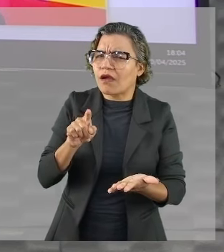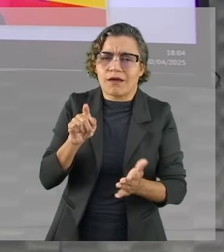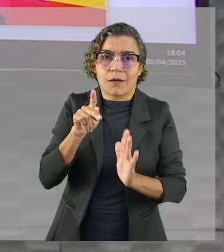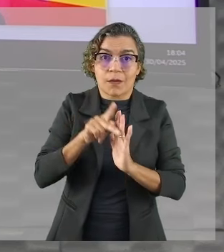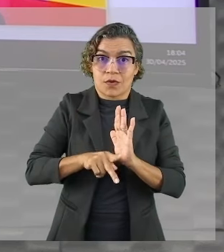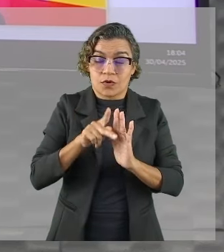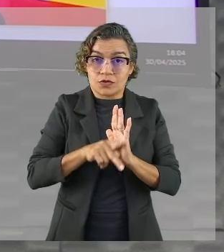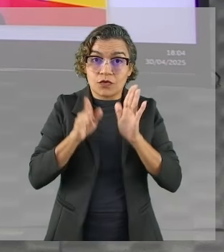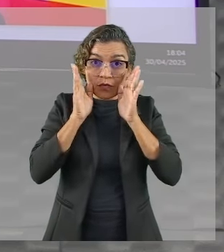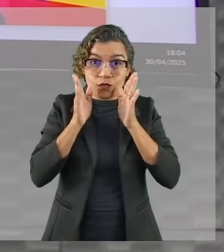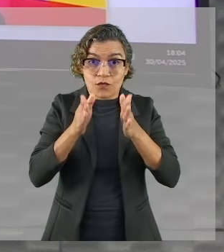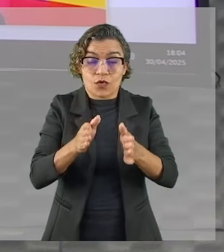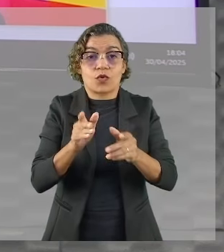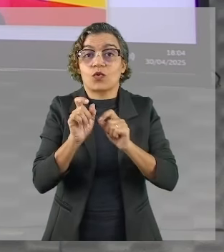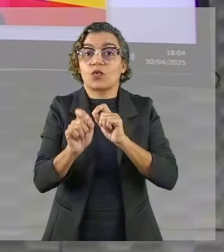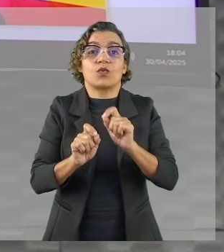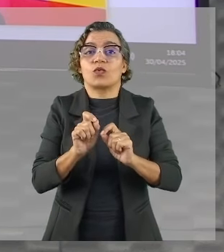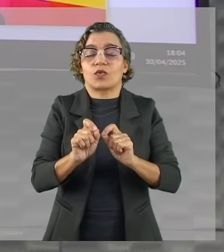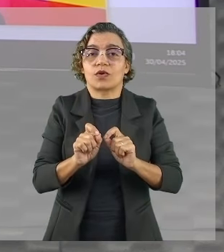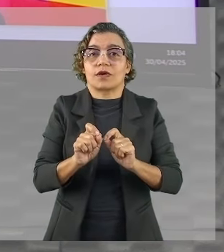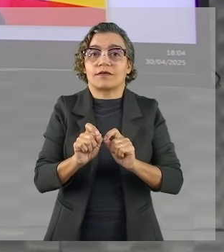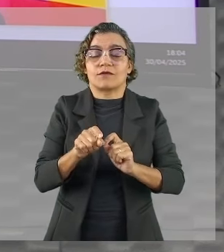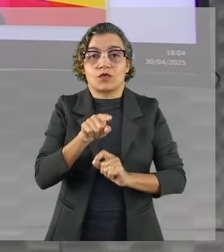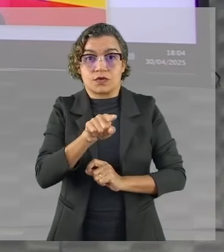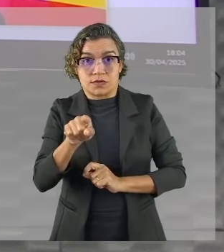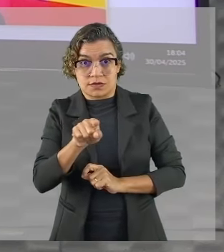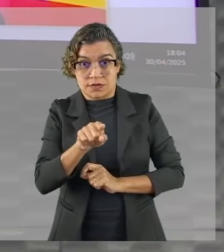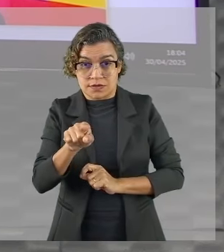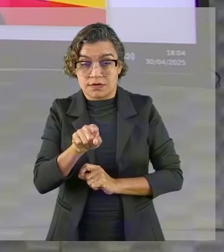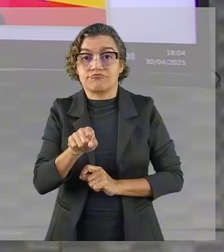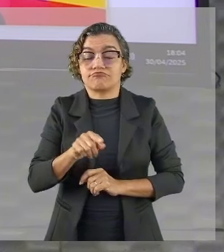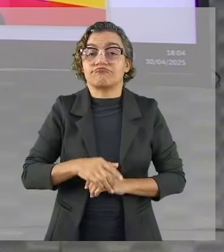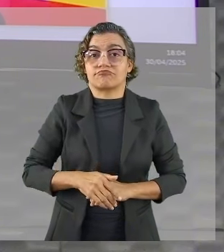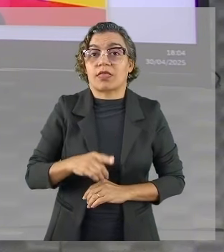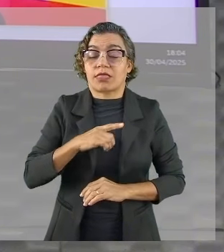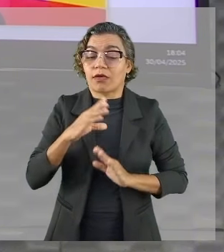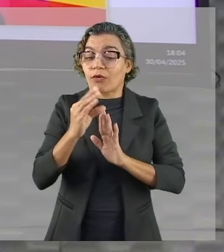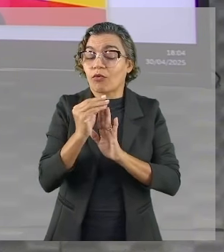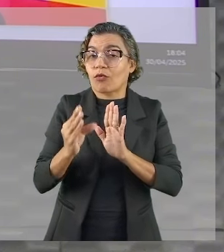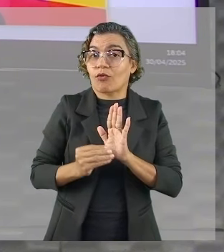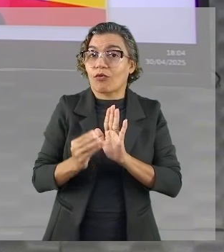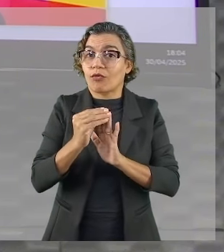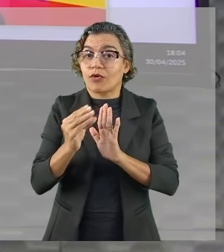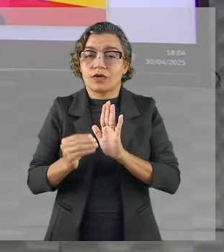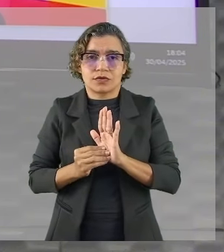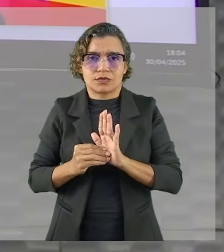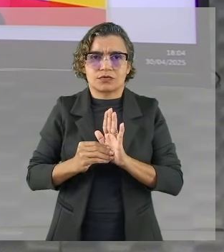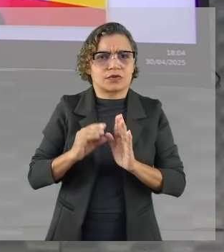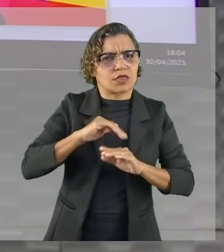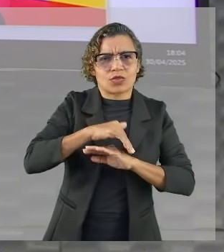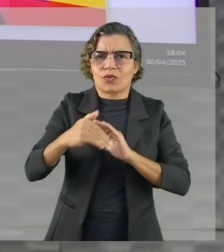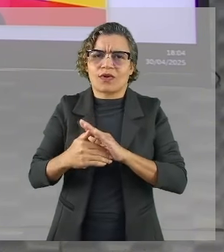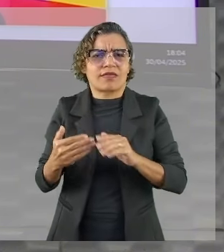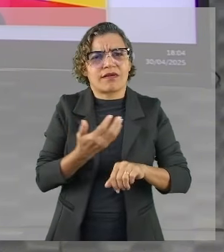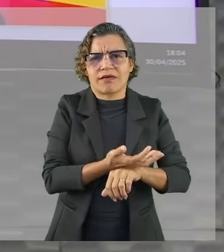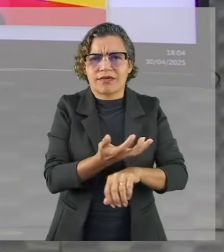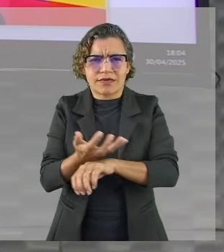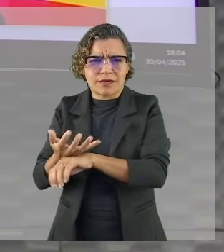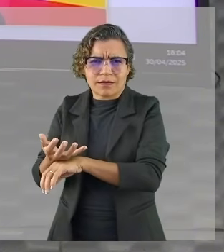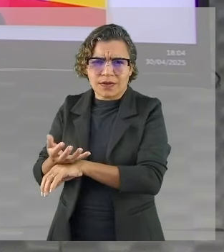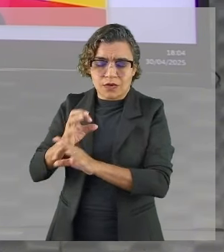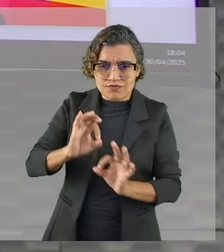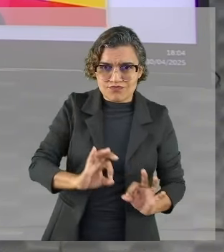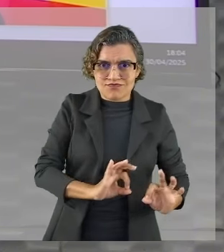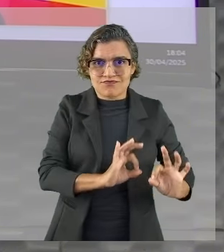projeto que visa flexibilizar o acesso aos conteúdos do ensino médio de todas as disciplinas, para que vocês